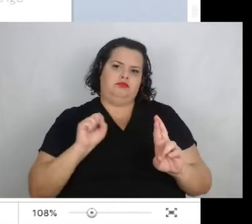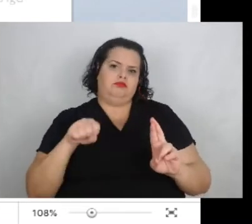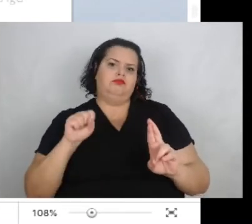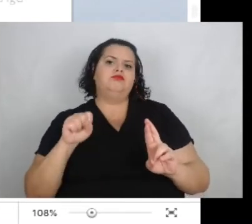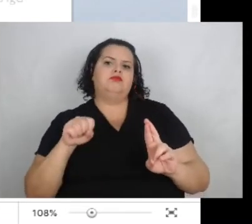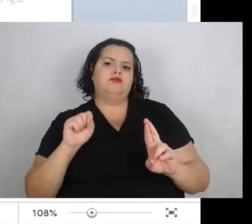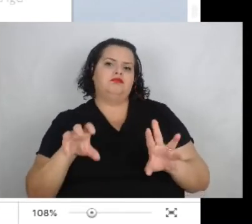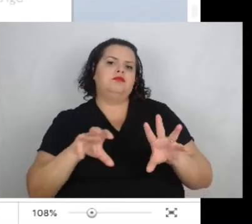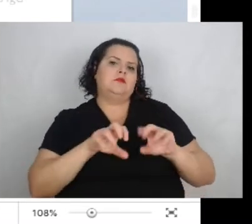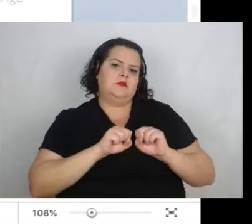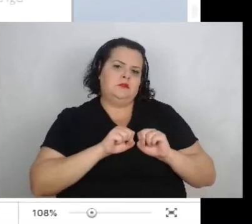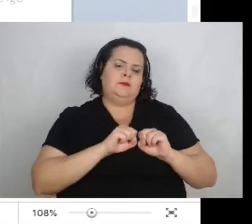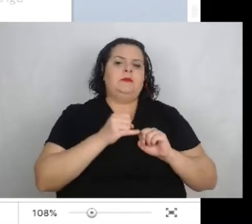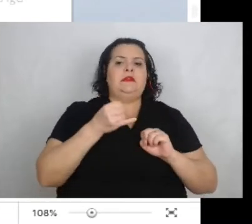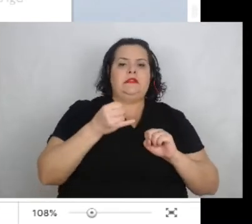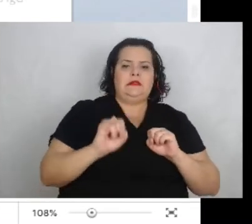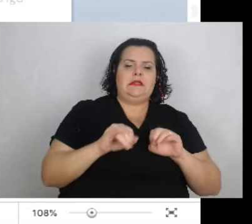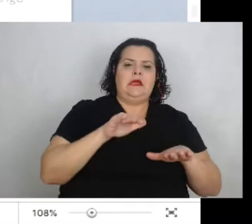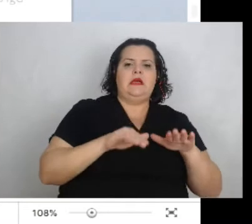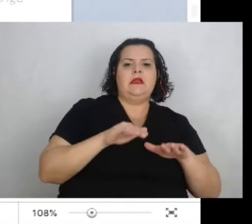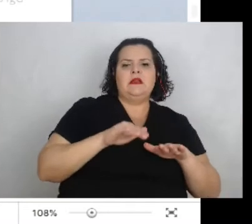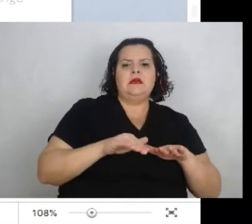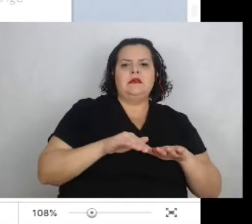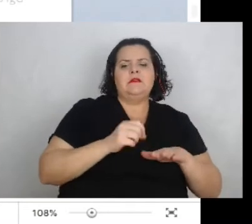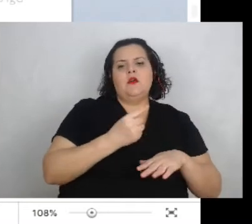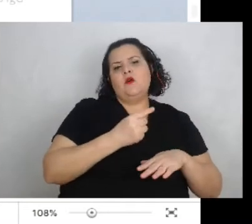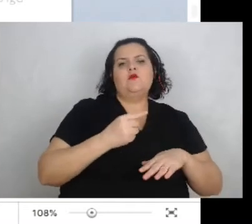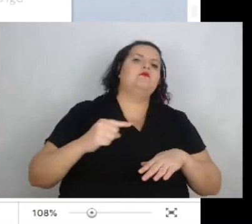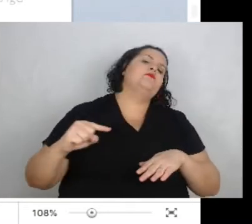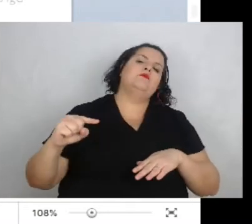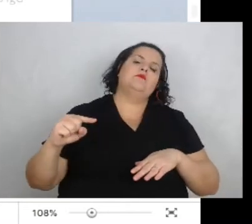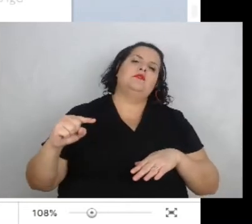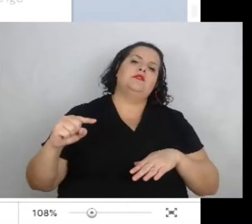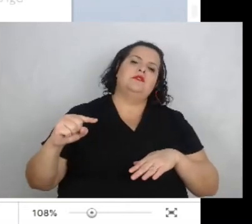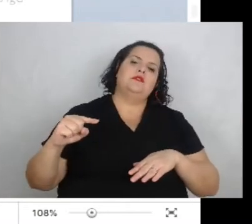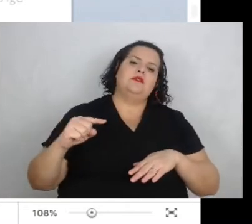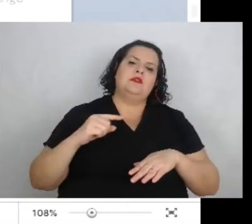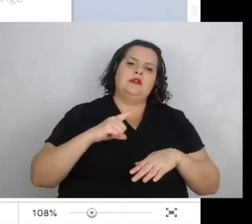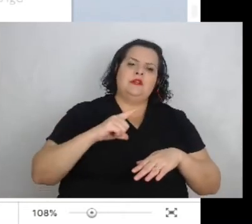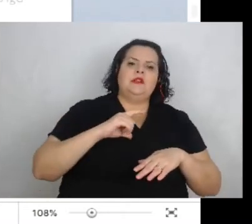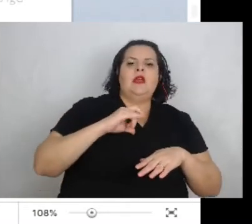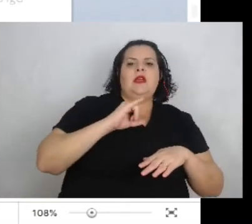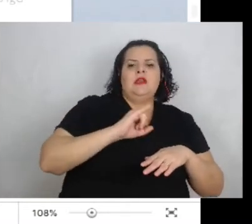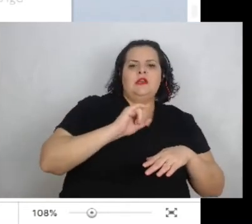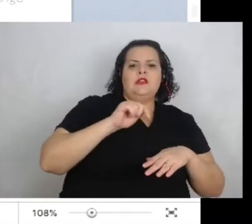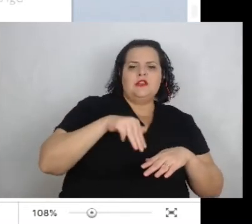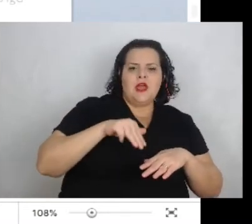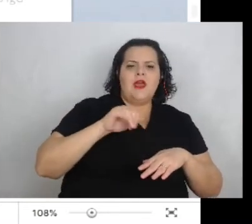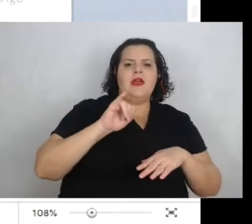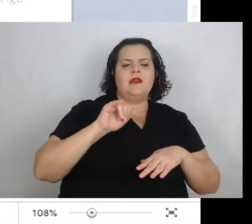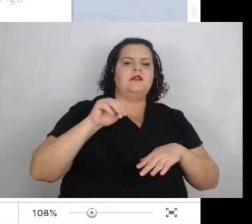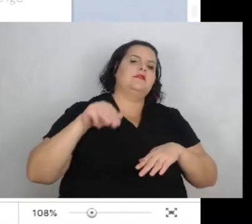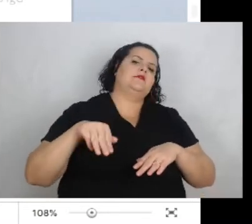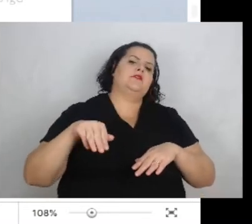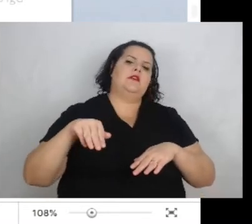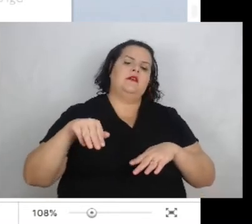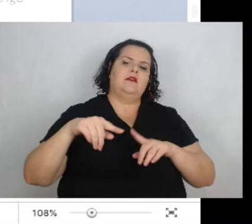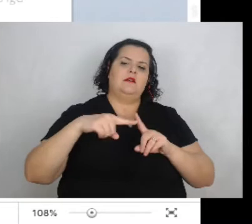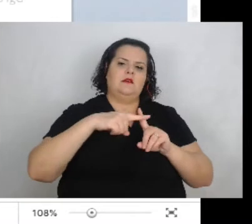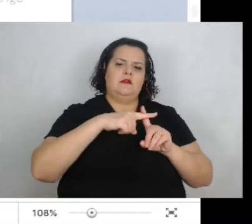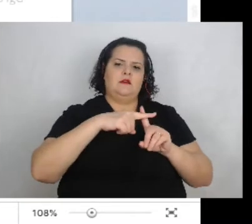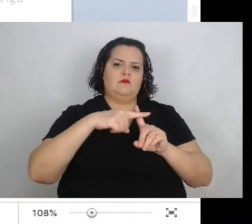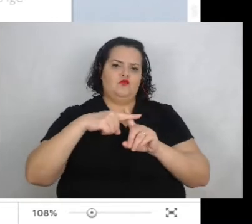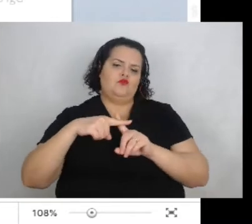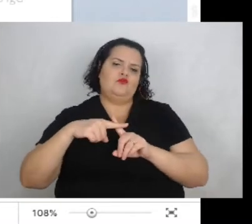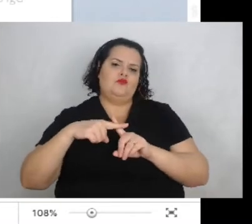alguns pacientes já apresentam no fim da primeira semana IgA, IgM positivo, ele tem uma infecção ativa, porque ele tem